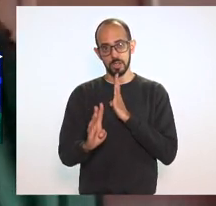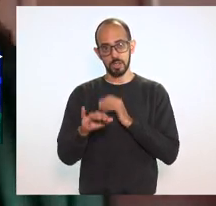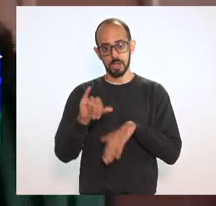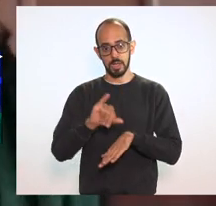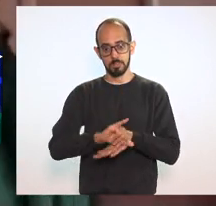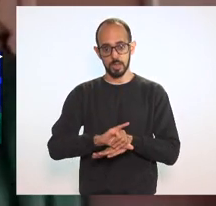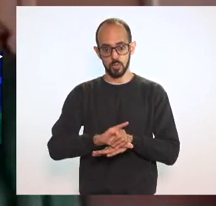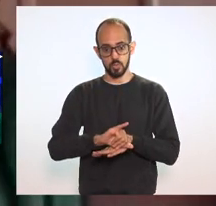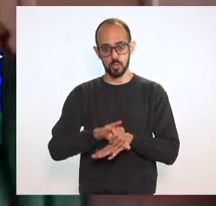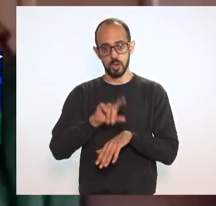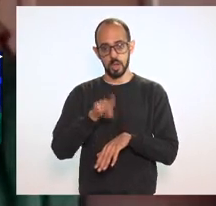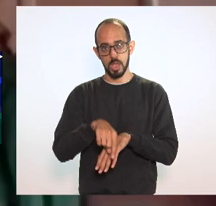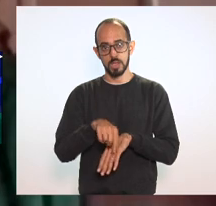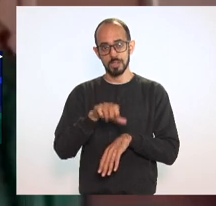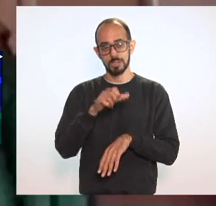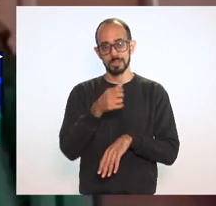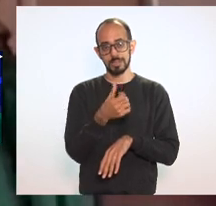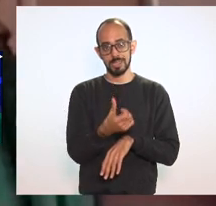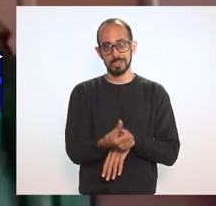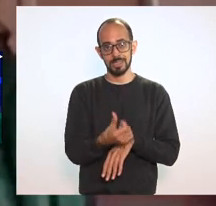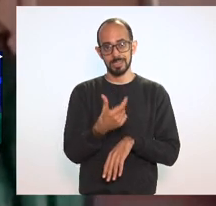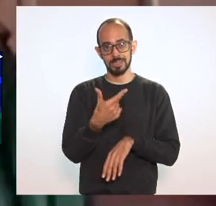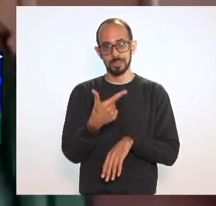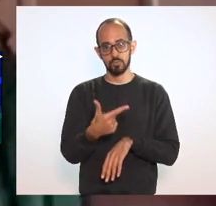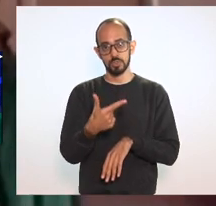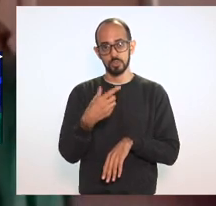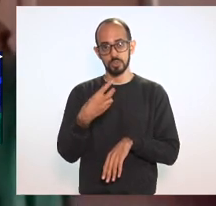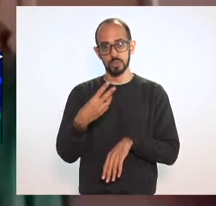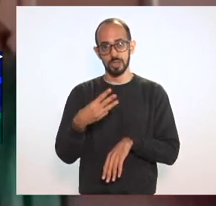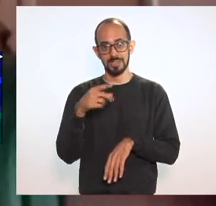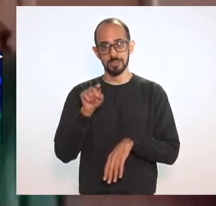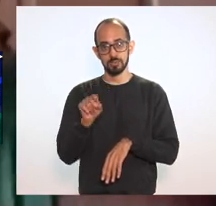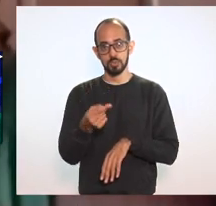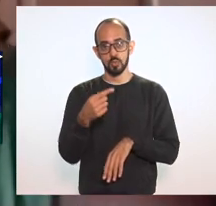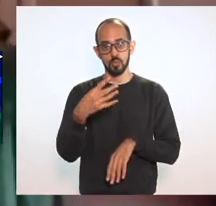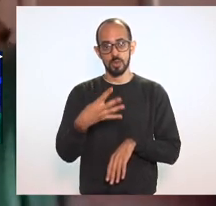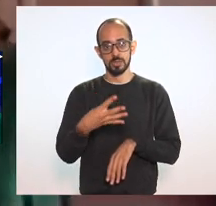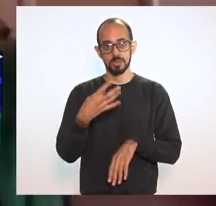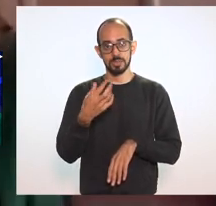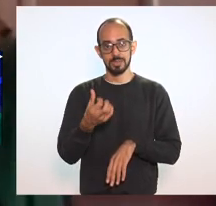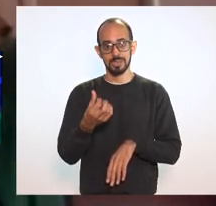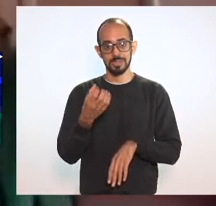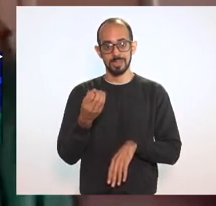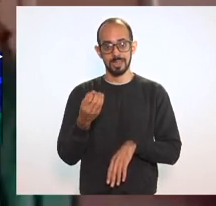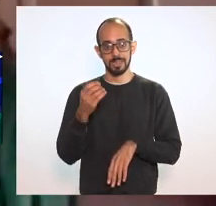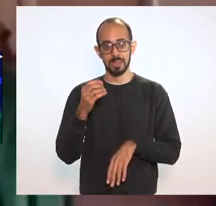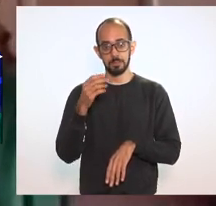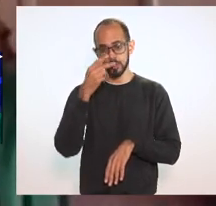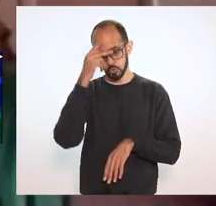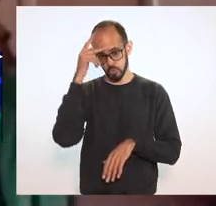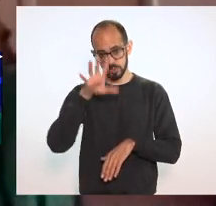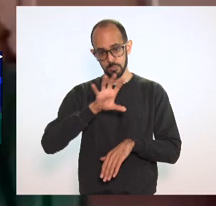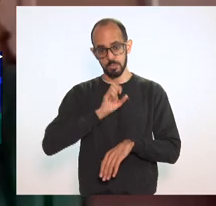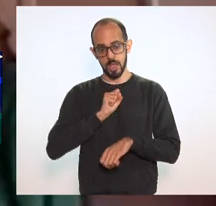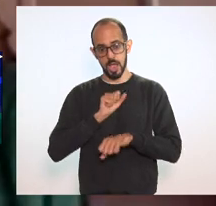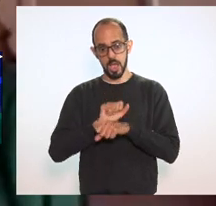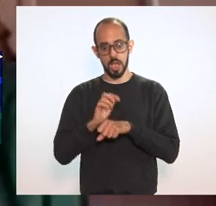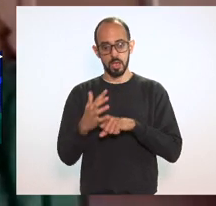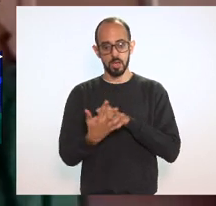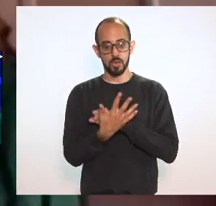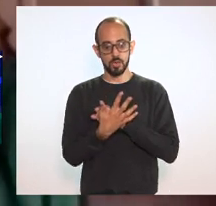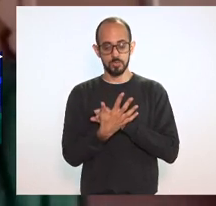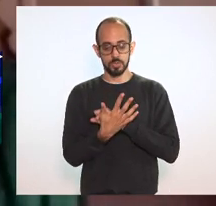São 623 1460 pessoas contaminadas Deputado nos